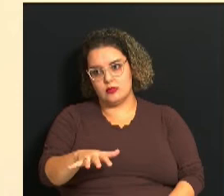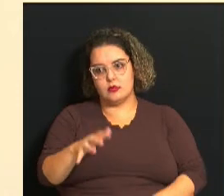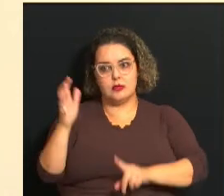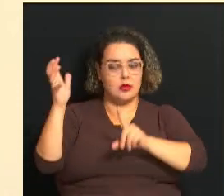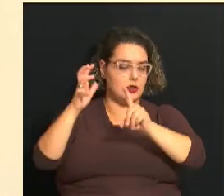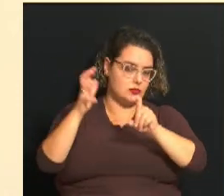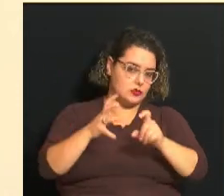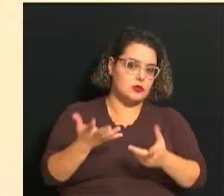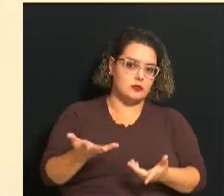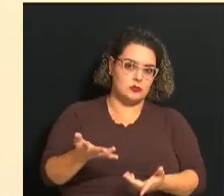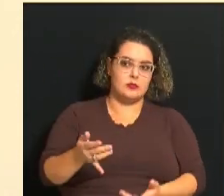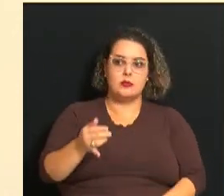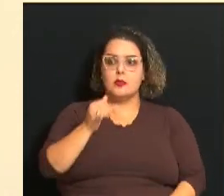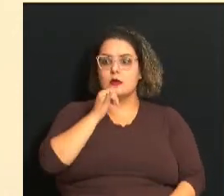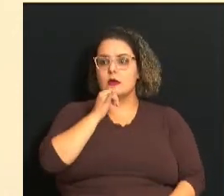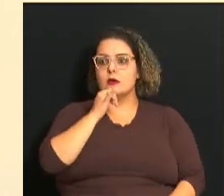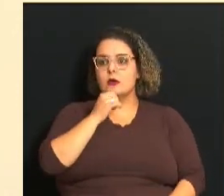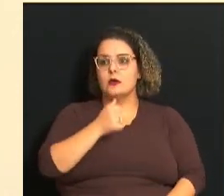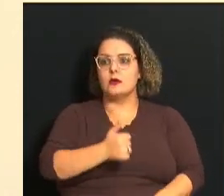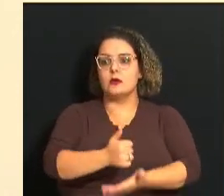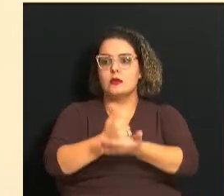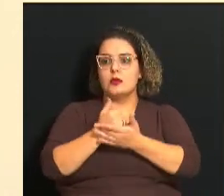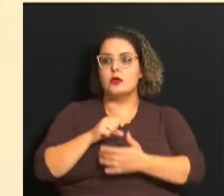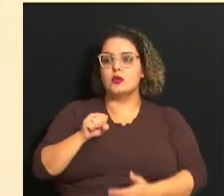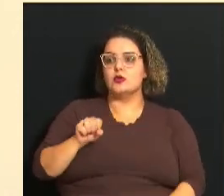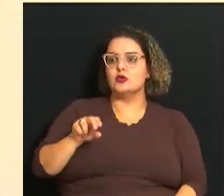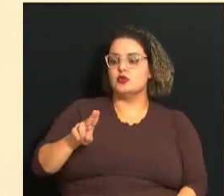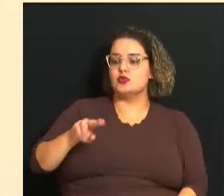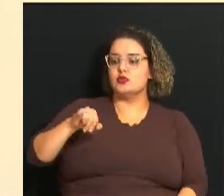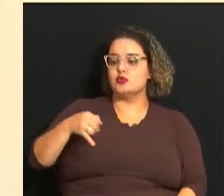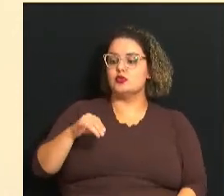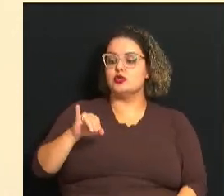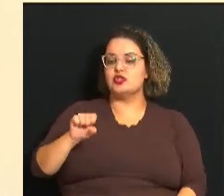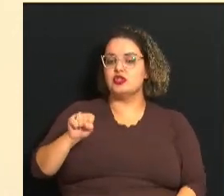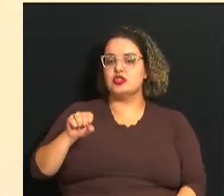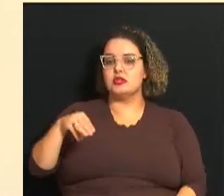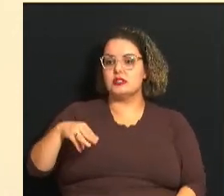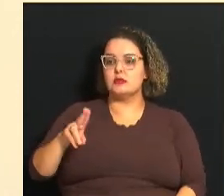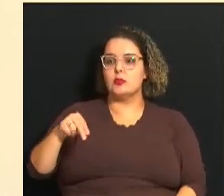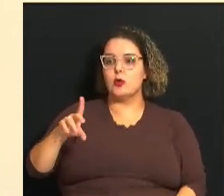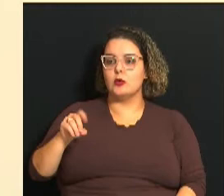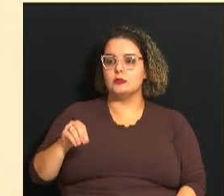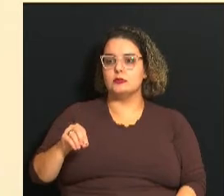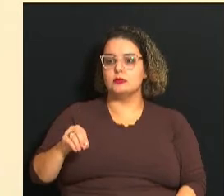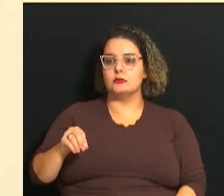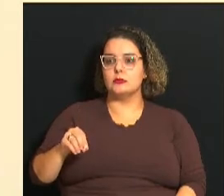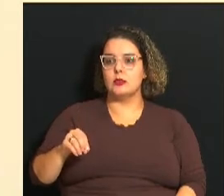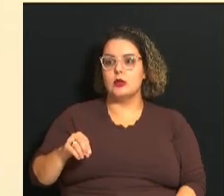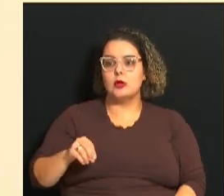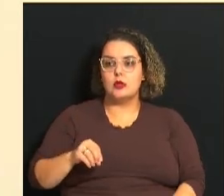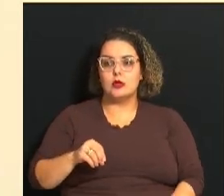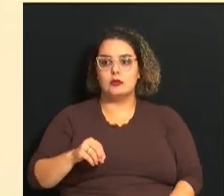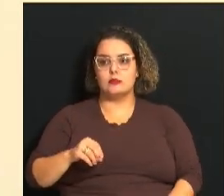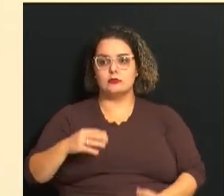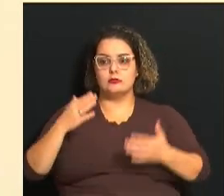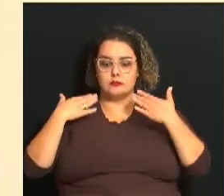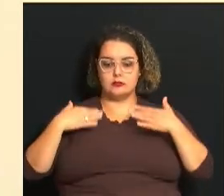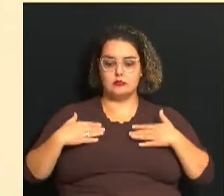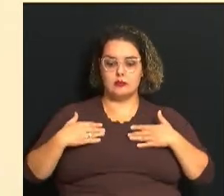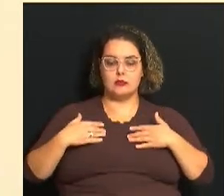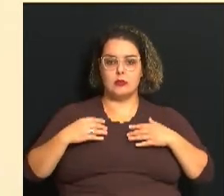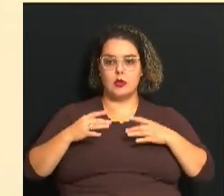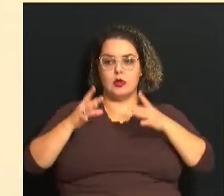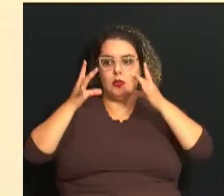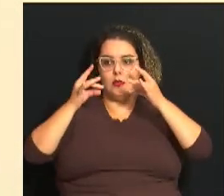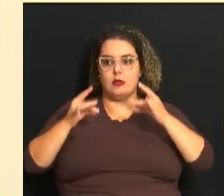e por exemplo um troféu sujismundo que eu recebi que é um absurdo que um trabalhador que tinha um critério de limpeza é diferente